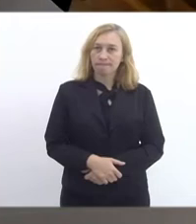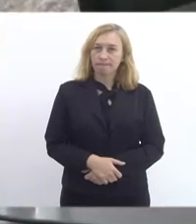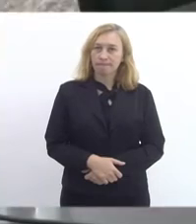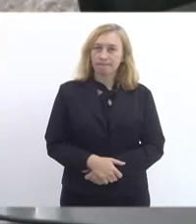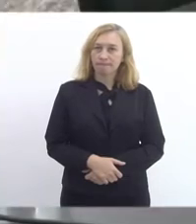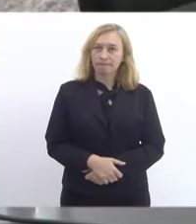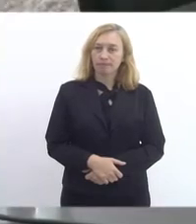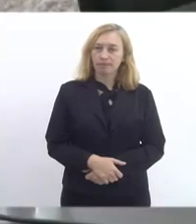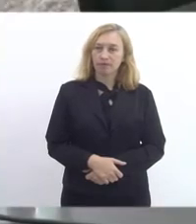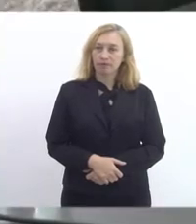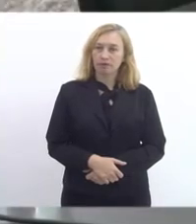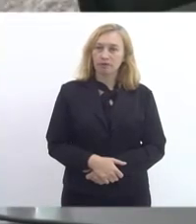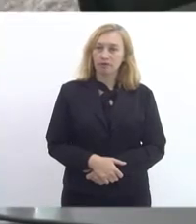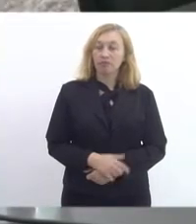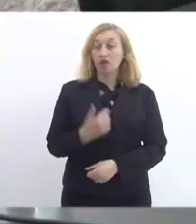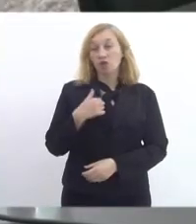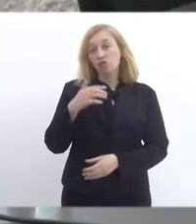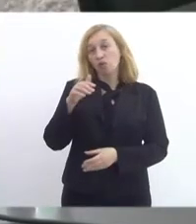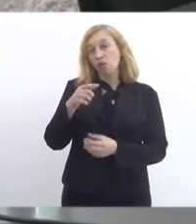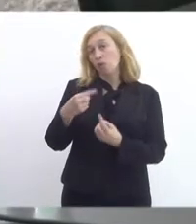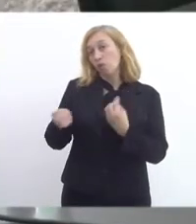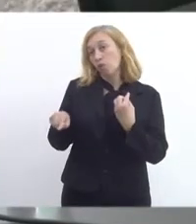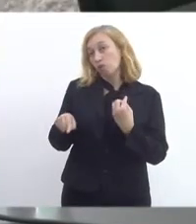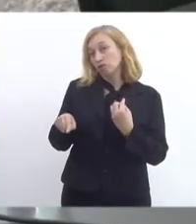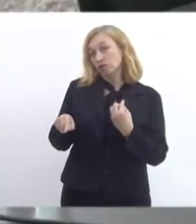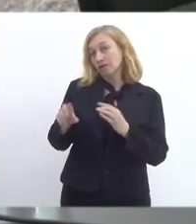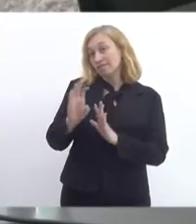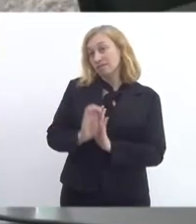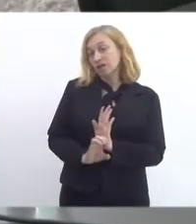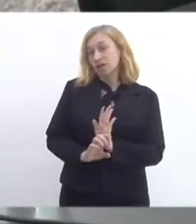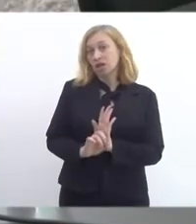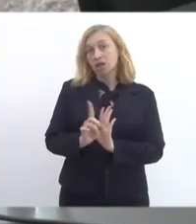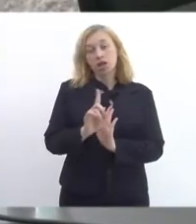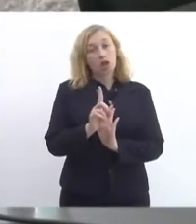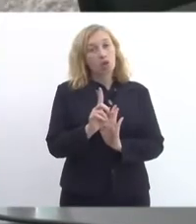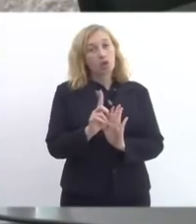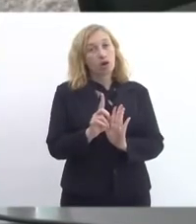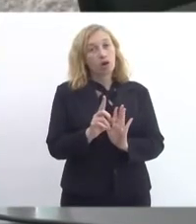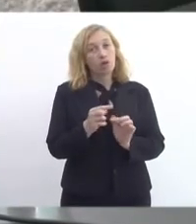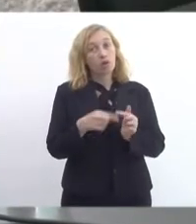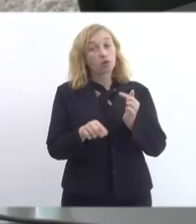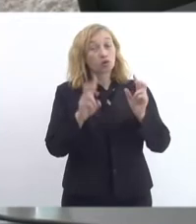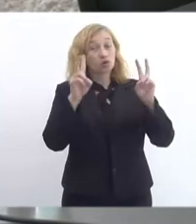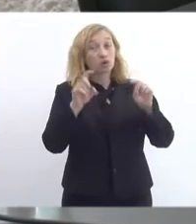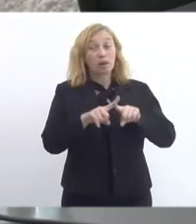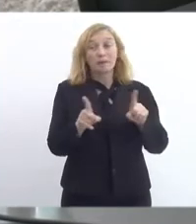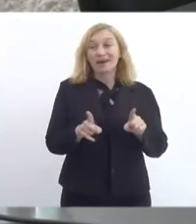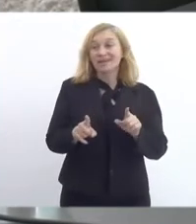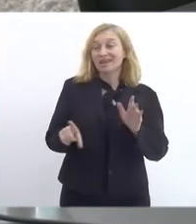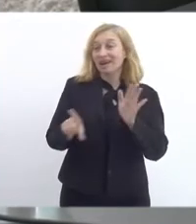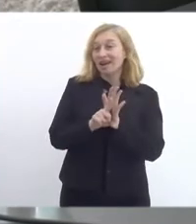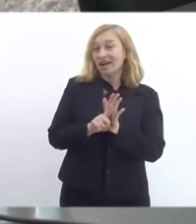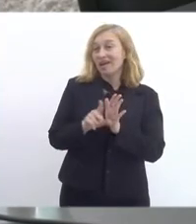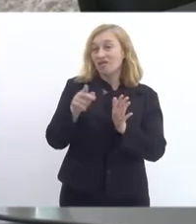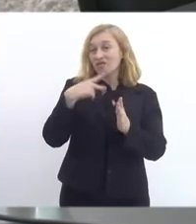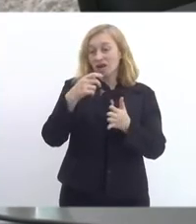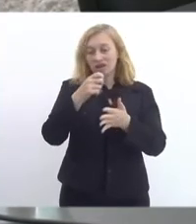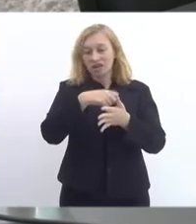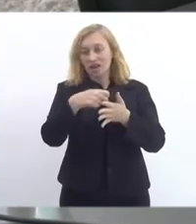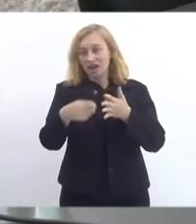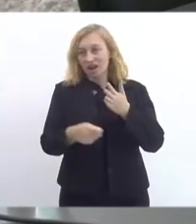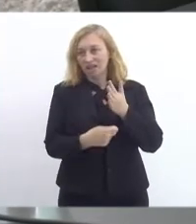Eu vou dar um parecer contrário à emenda. Não que eu seja contrário à determinação, mas a lei trata de calendário.